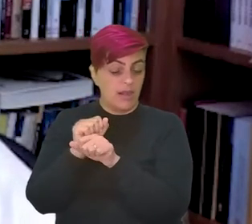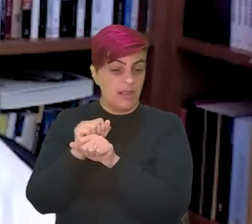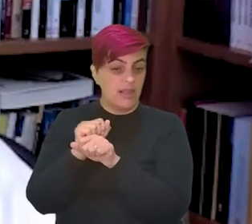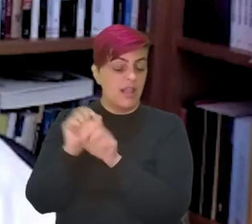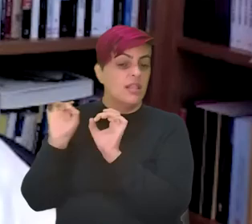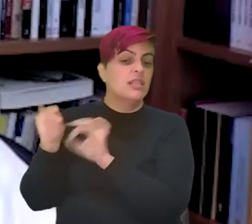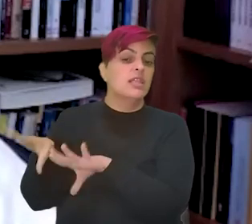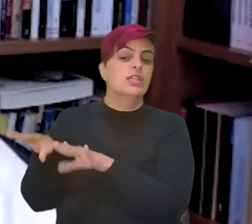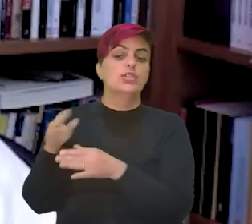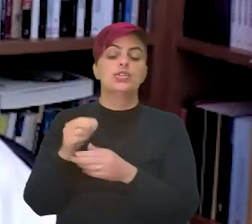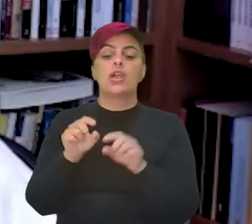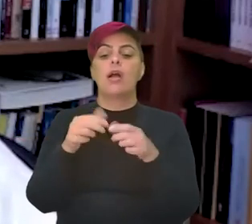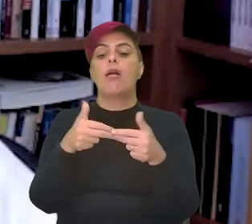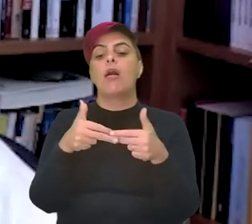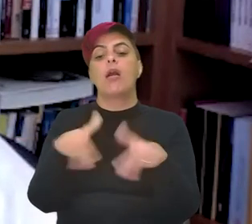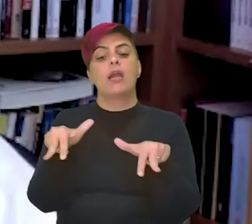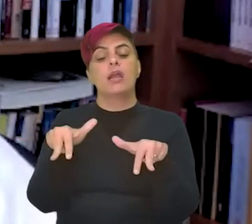tanta etnografia e